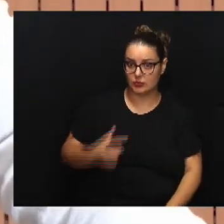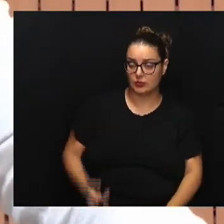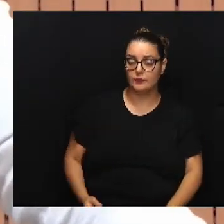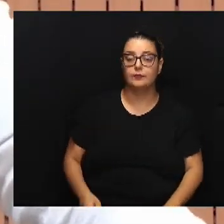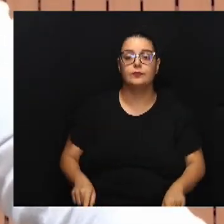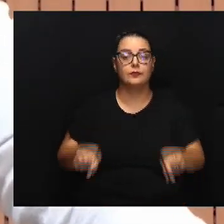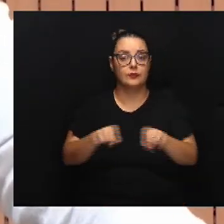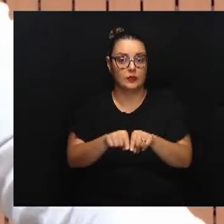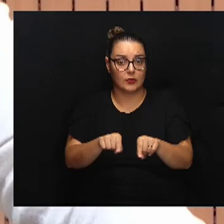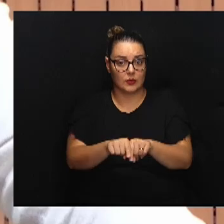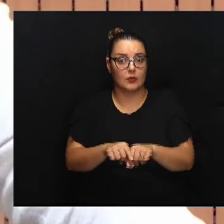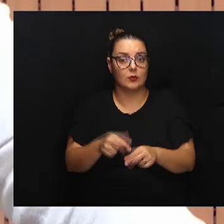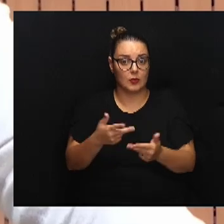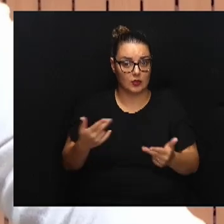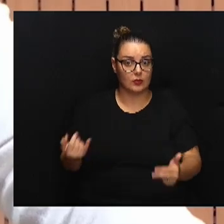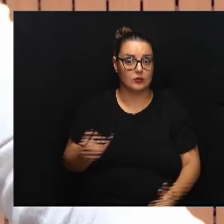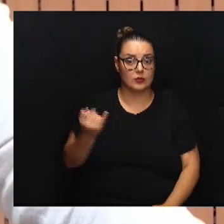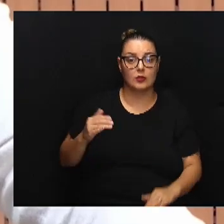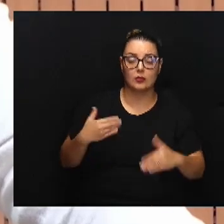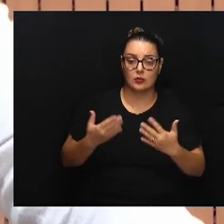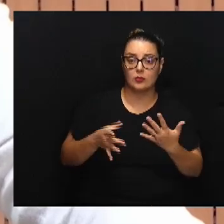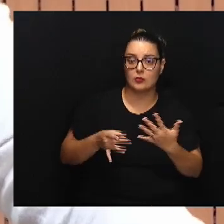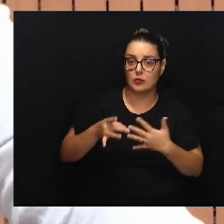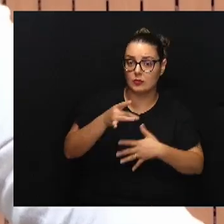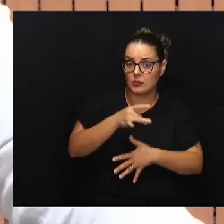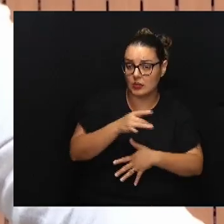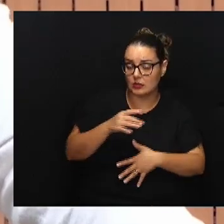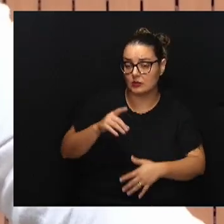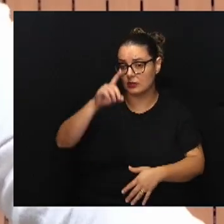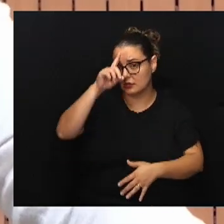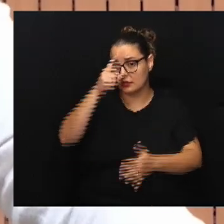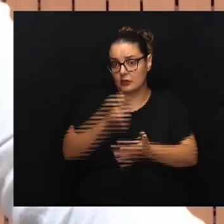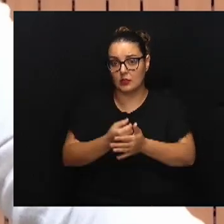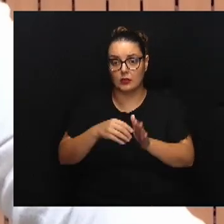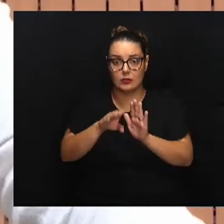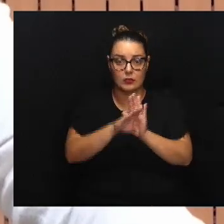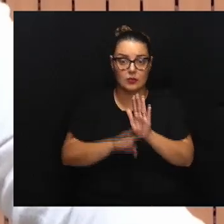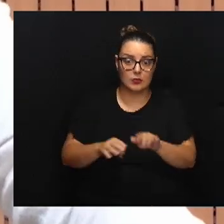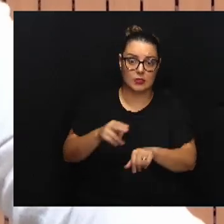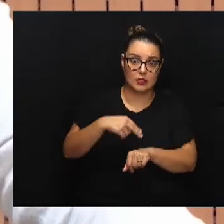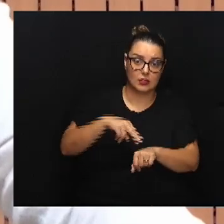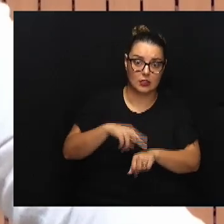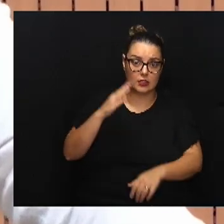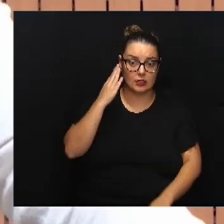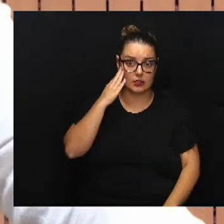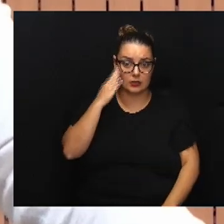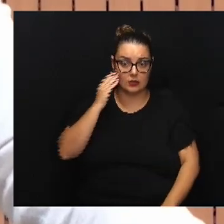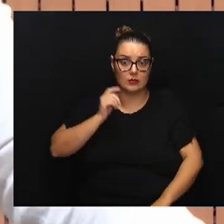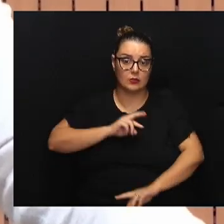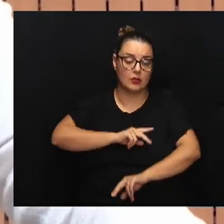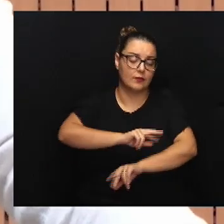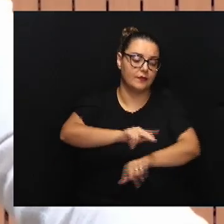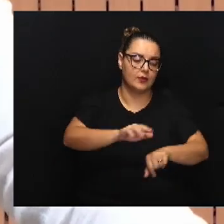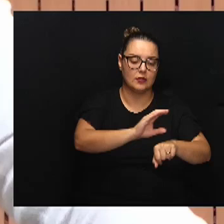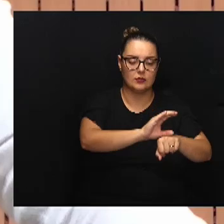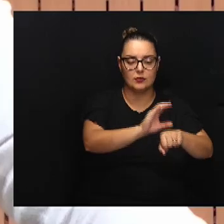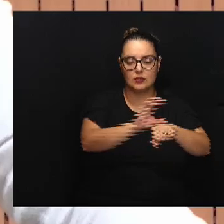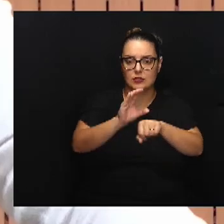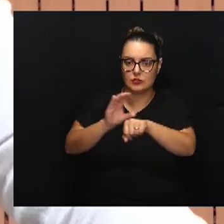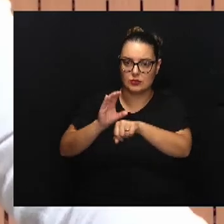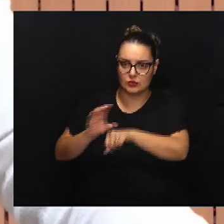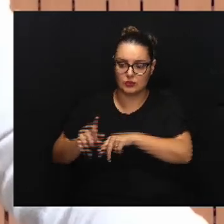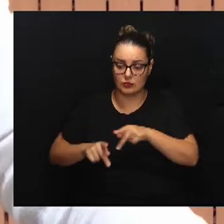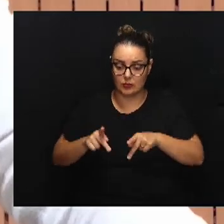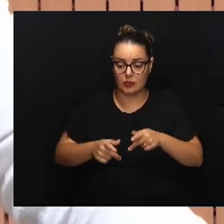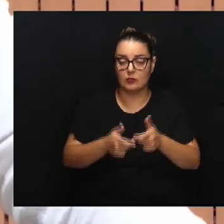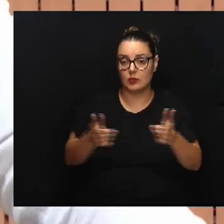uma questão importante. Qual critério definir? É um programa nacional. Nós sabemos que a incidência de cursinhos populares ela é